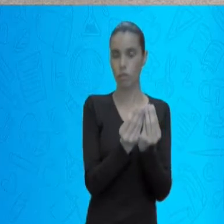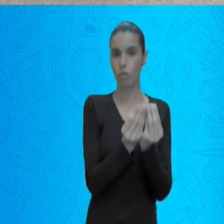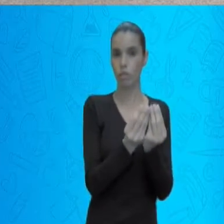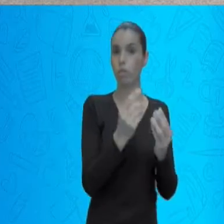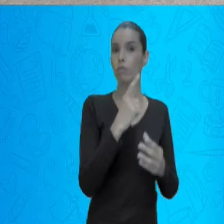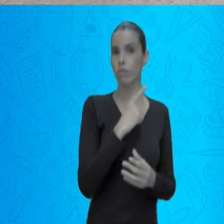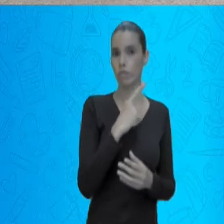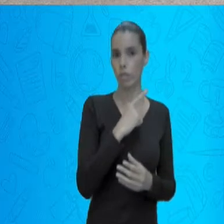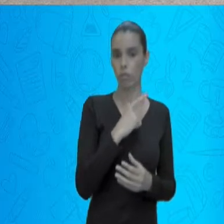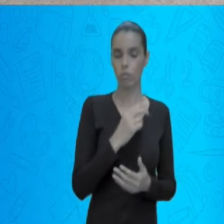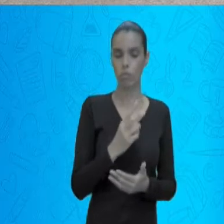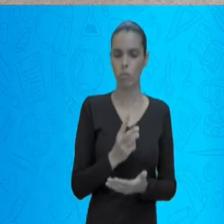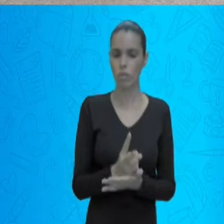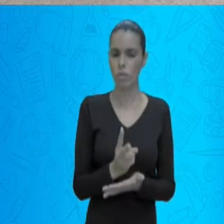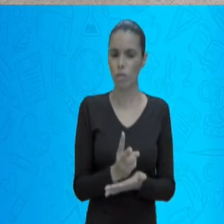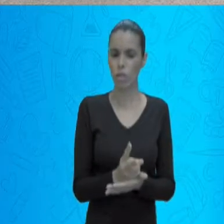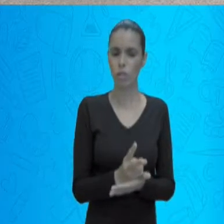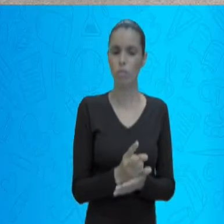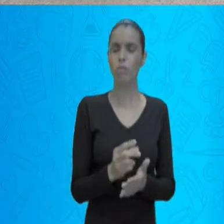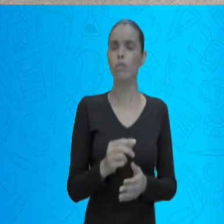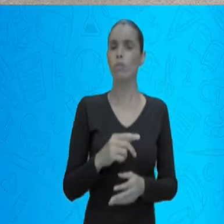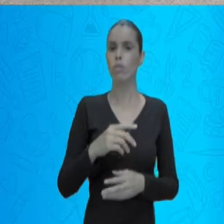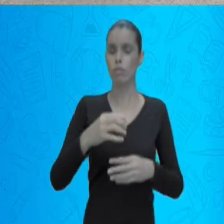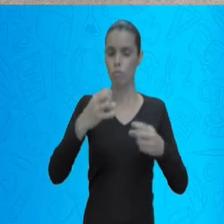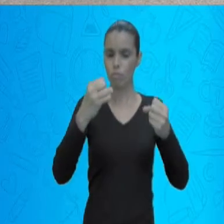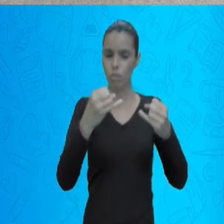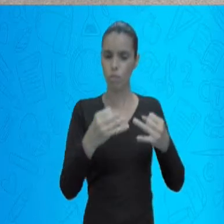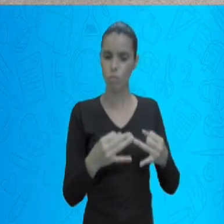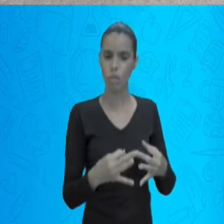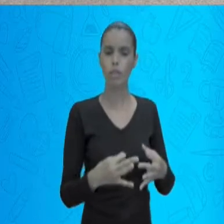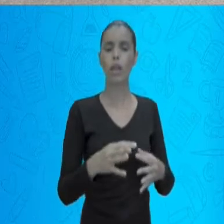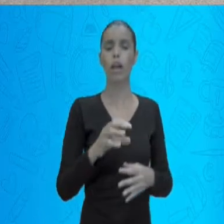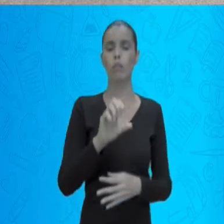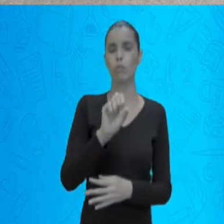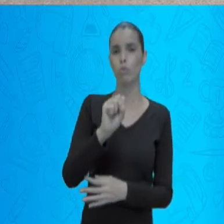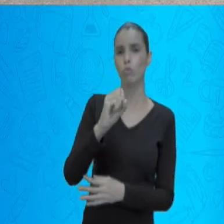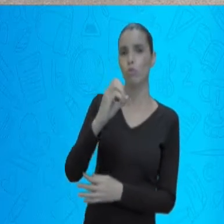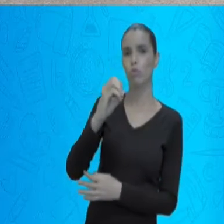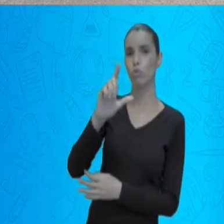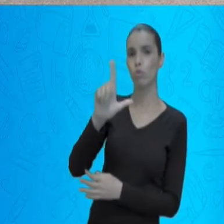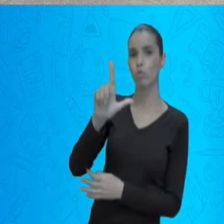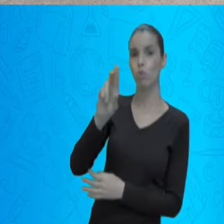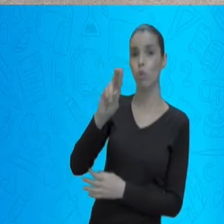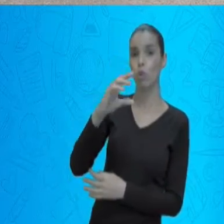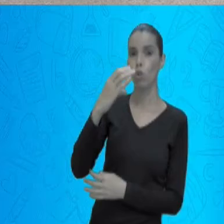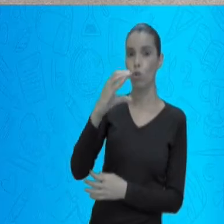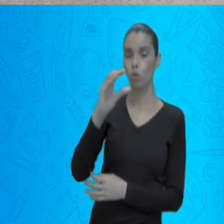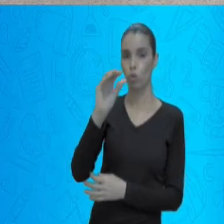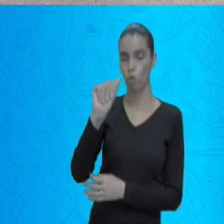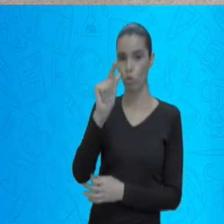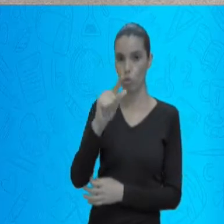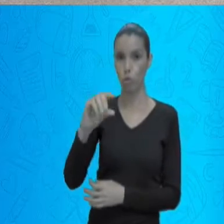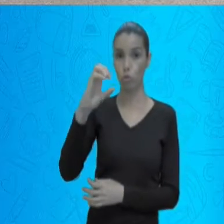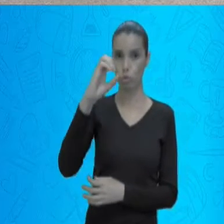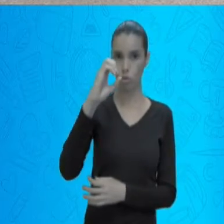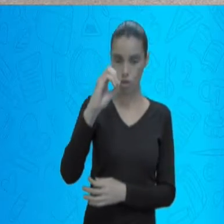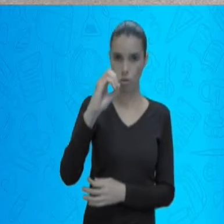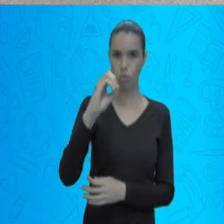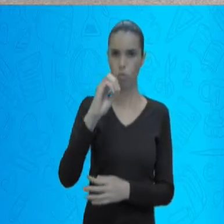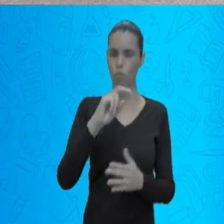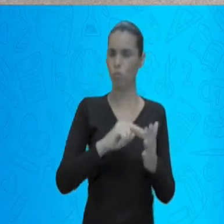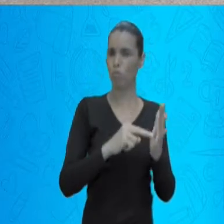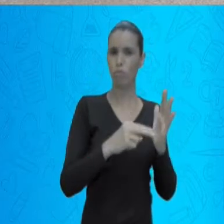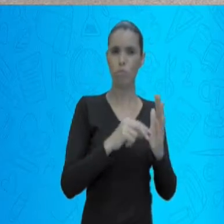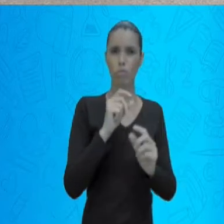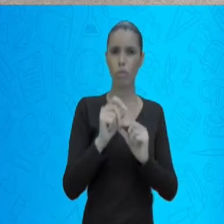em solução, estou me referindo à junção, à mistura de